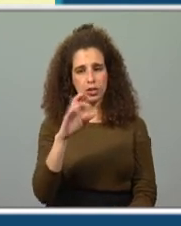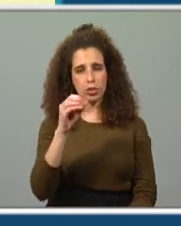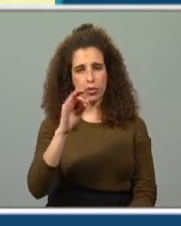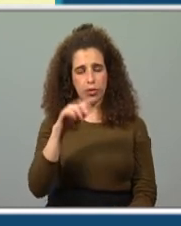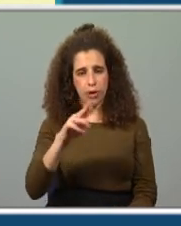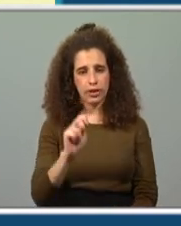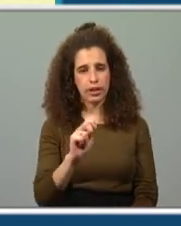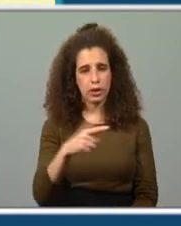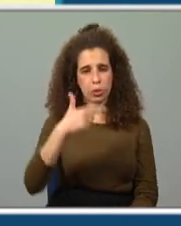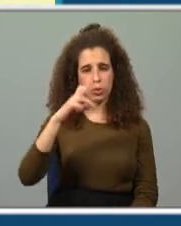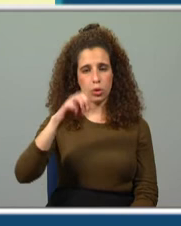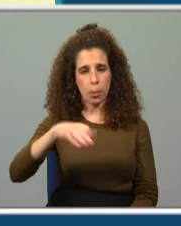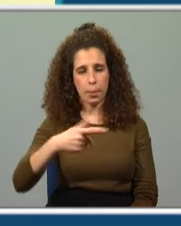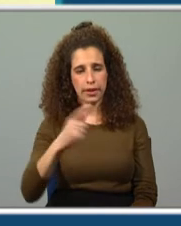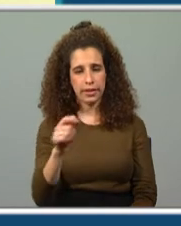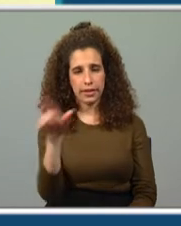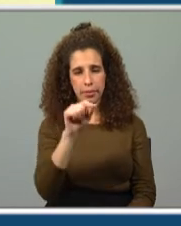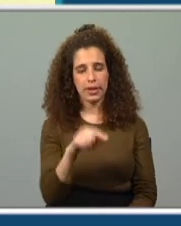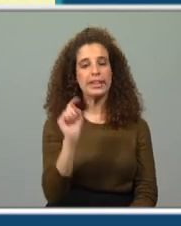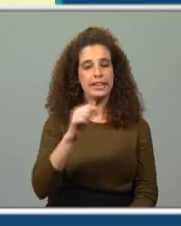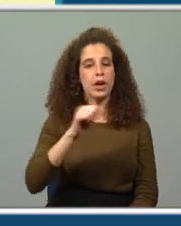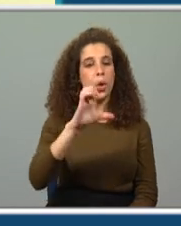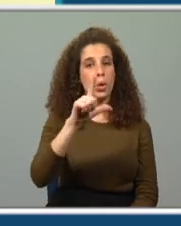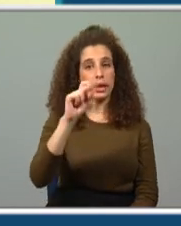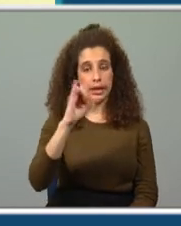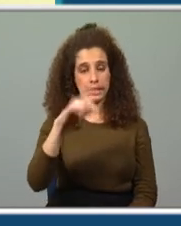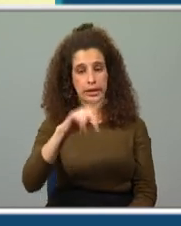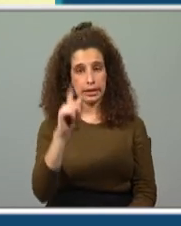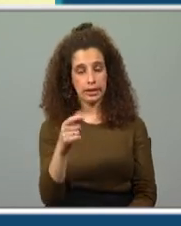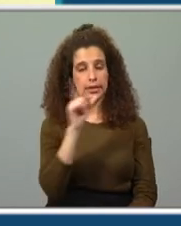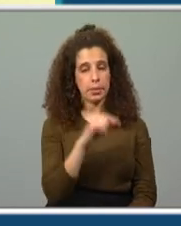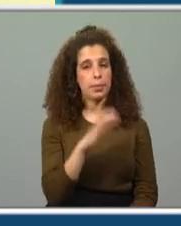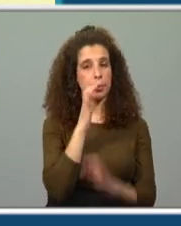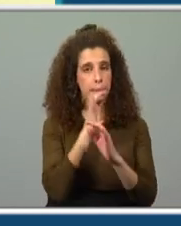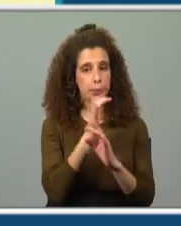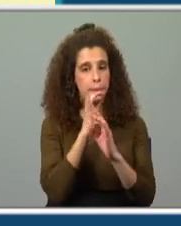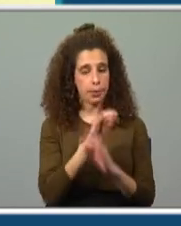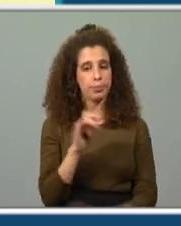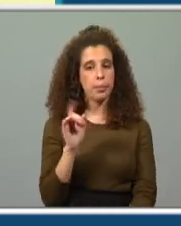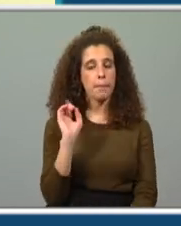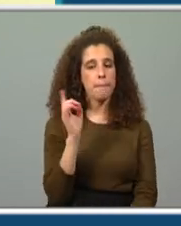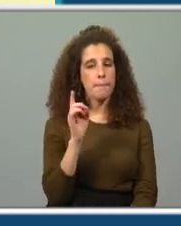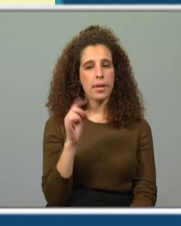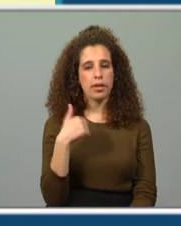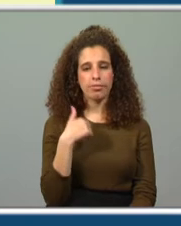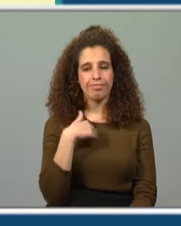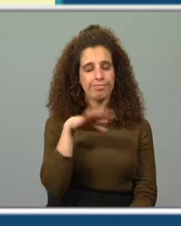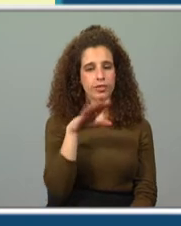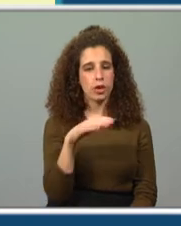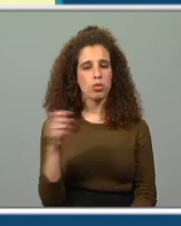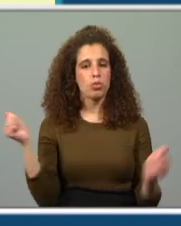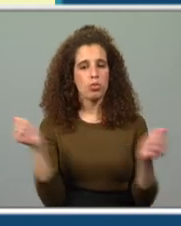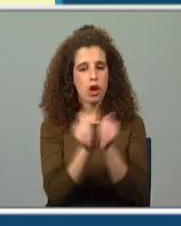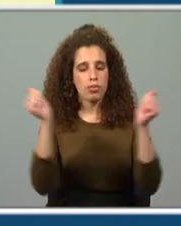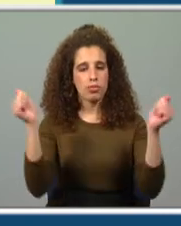trompete também. Também. Há mais algum? O clarinete também é de sopro. Ok. E temos ali um que eu não sei se os pratos e o